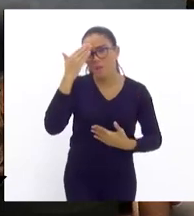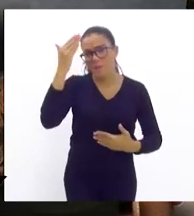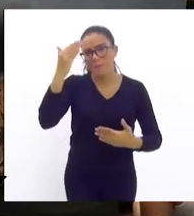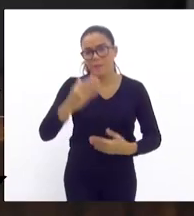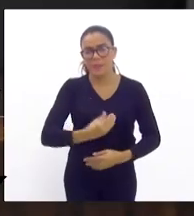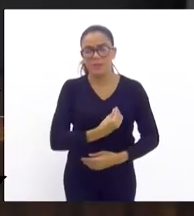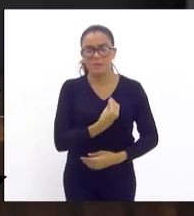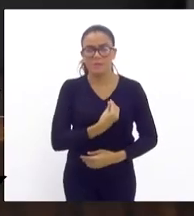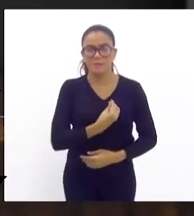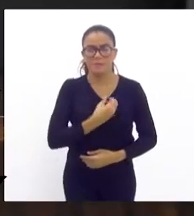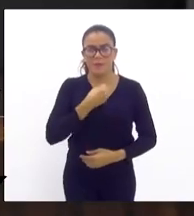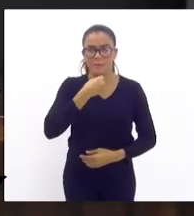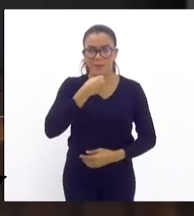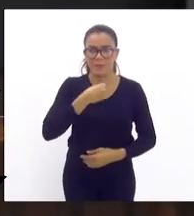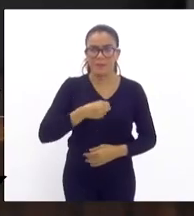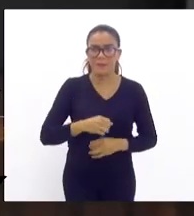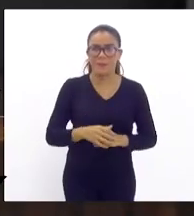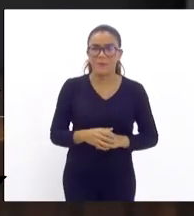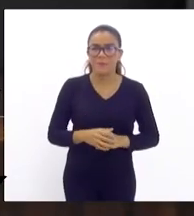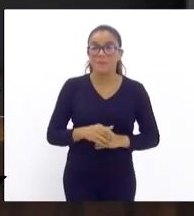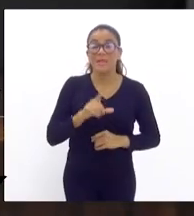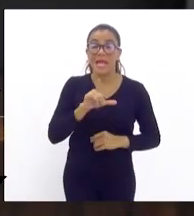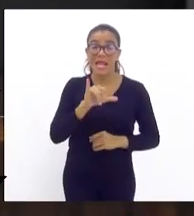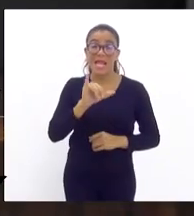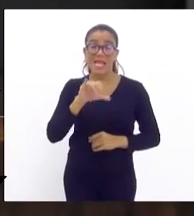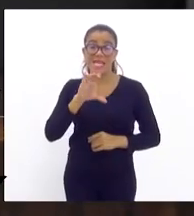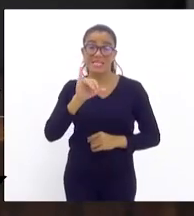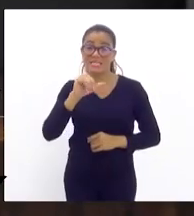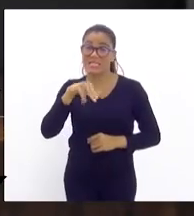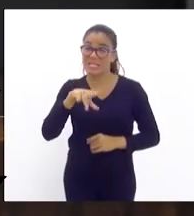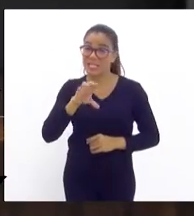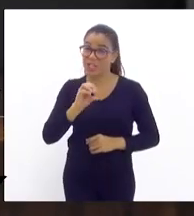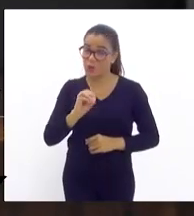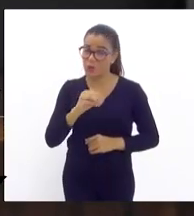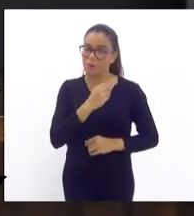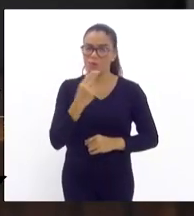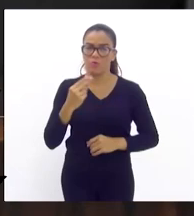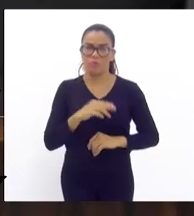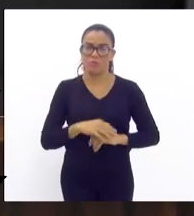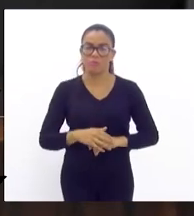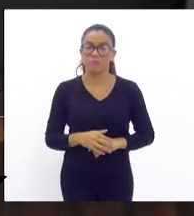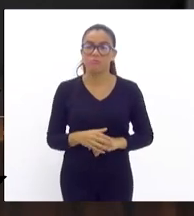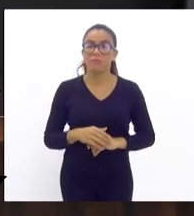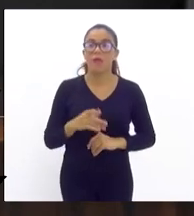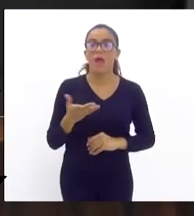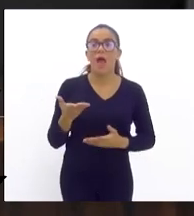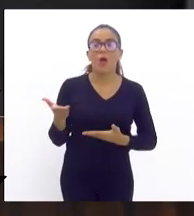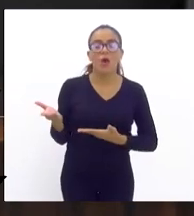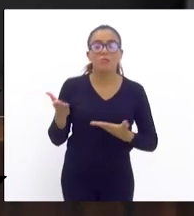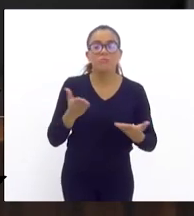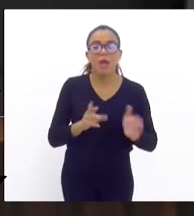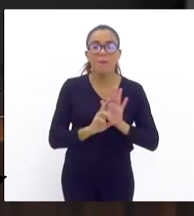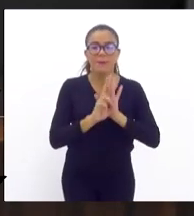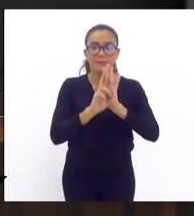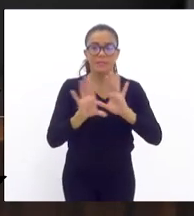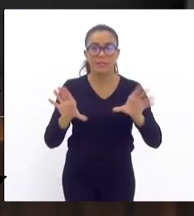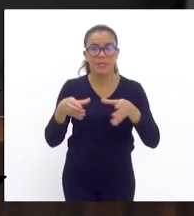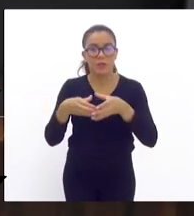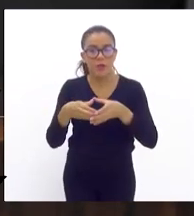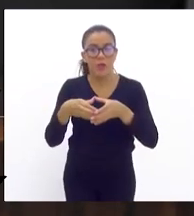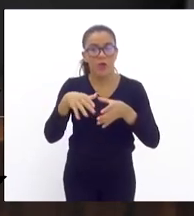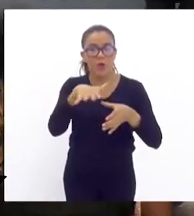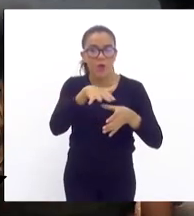convidar agora Licínio, o presidente da Câmara Comunitária da Barra da Tijuca, senhor Delair, por